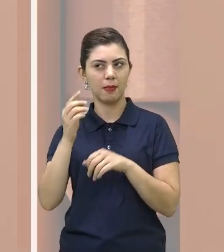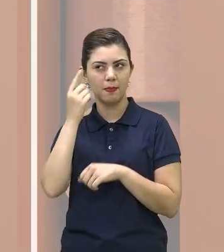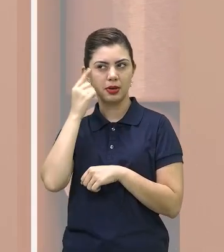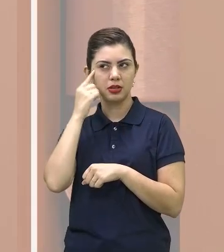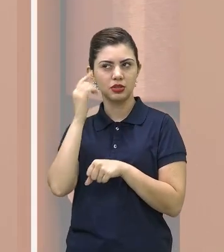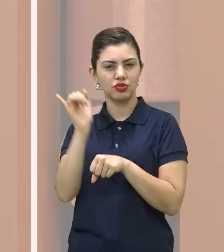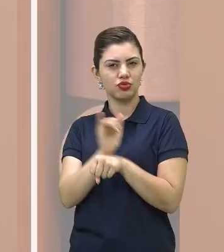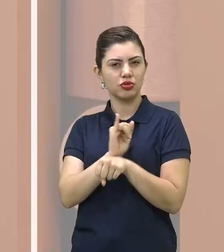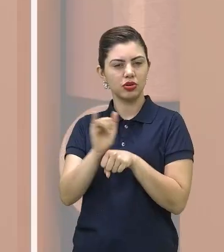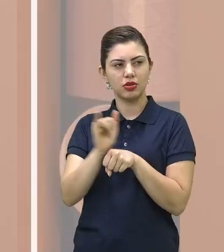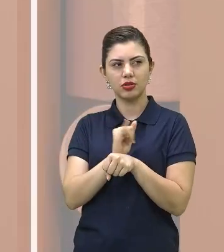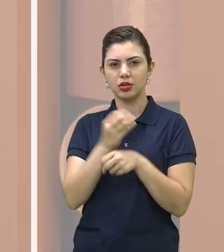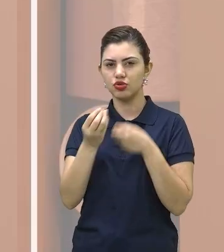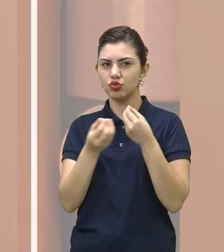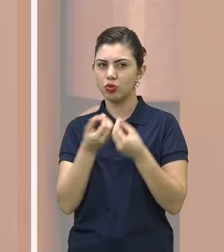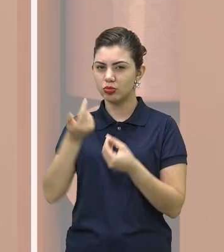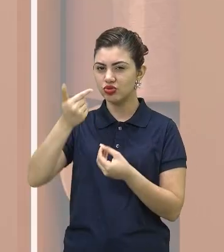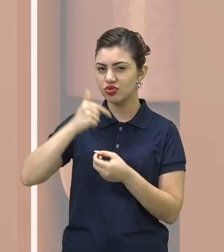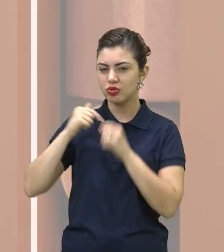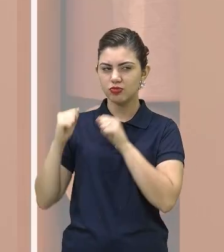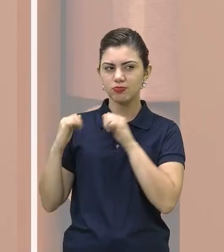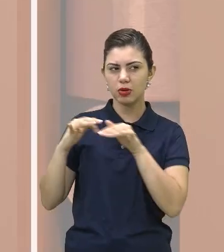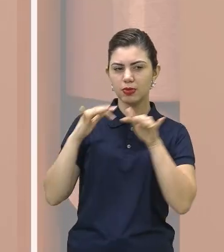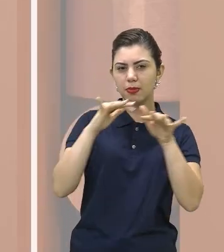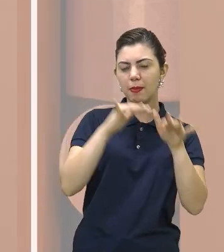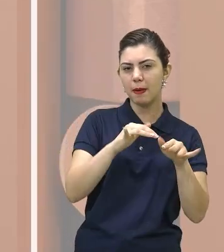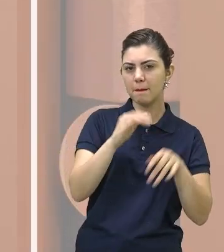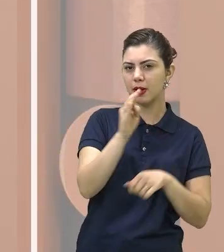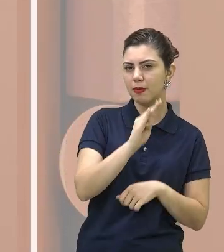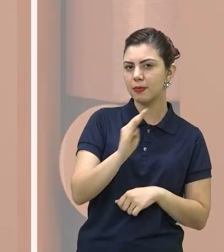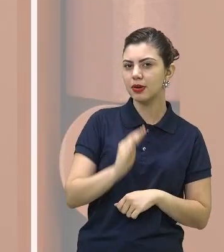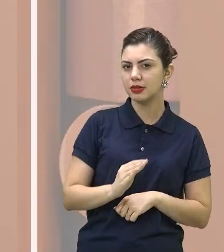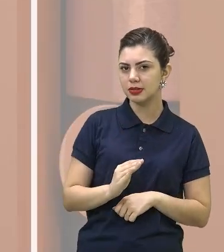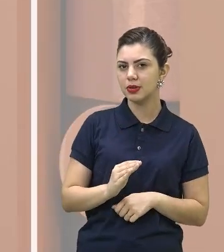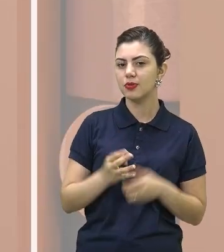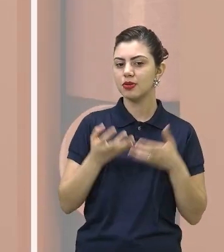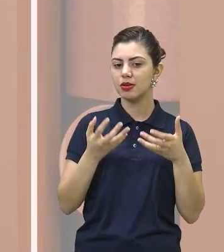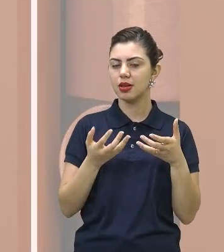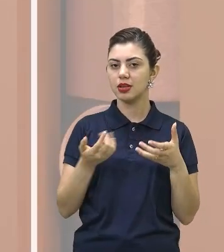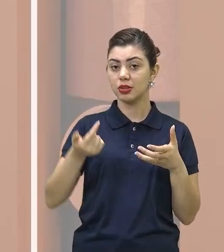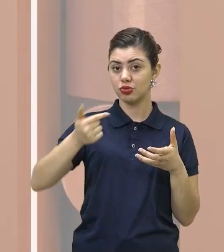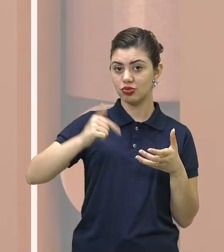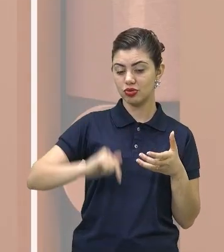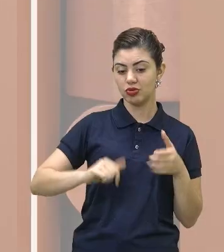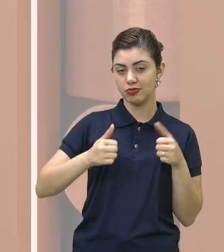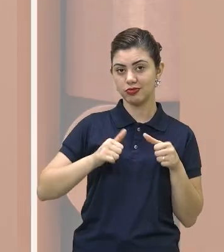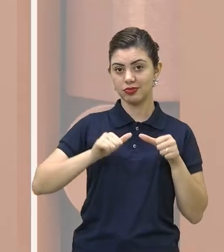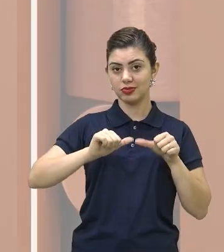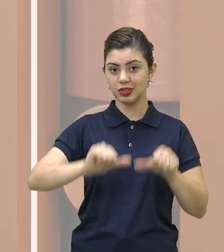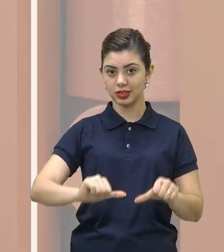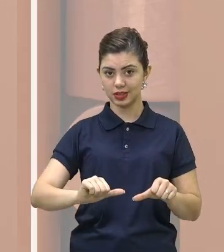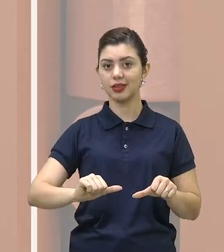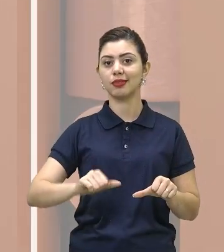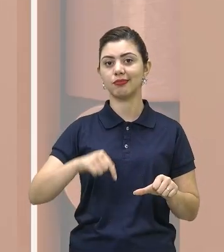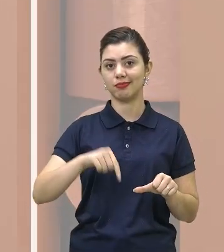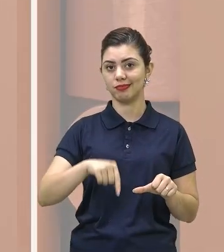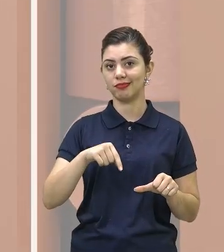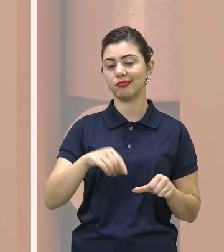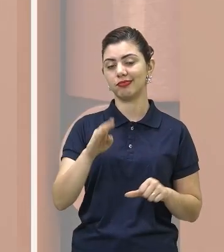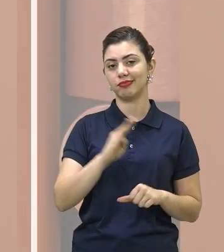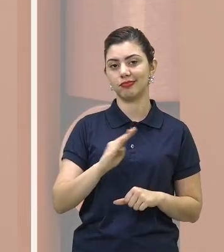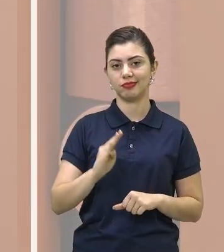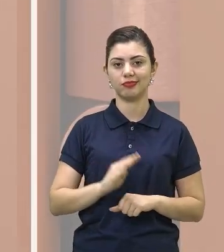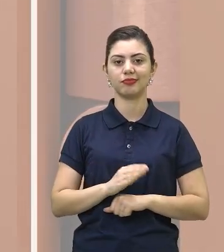a melhorar as suas táticas de invasão para poder novamente, né, invadir, então,